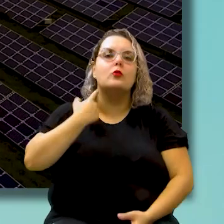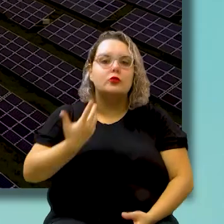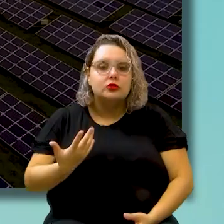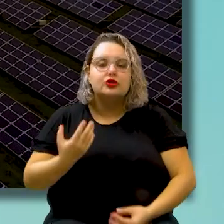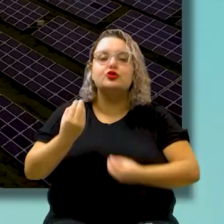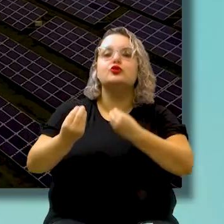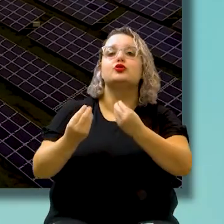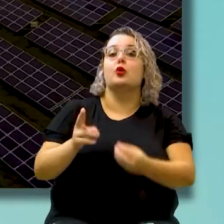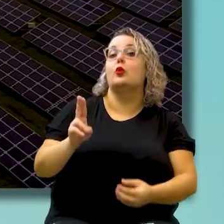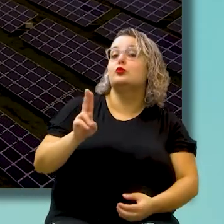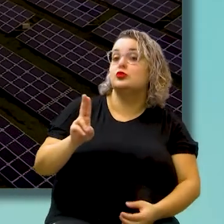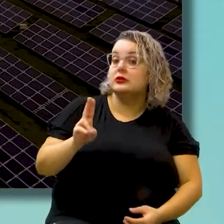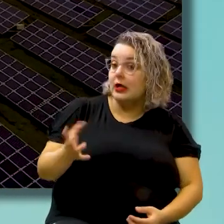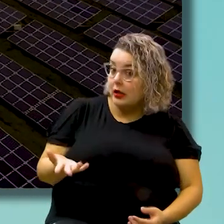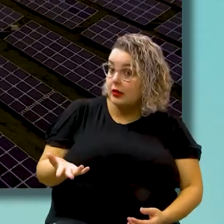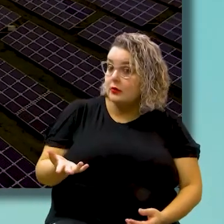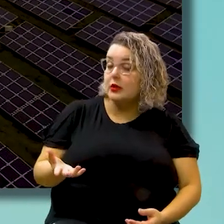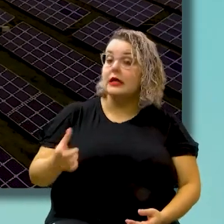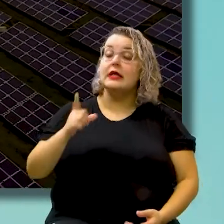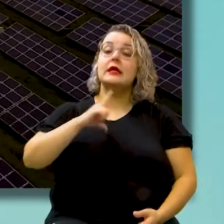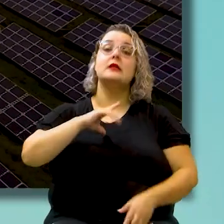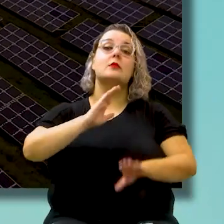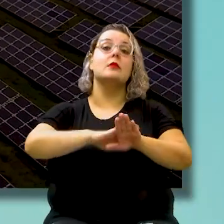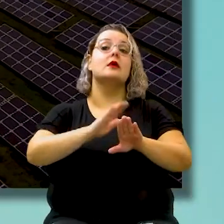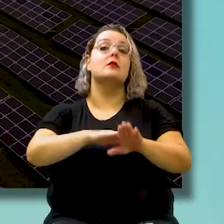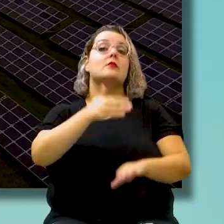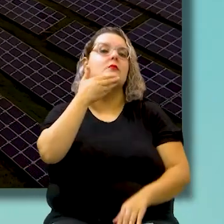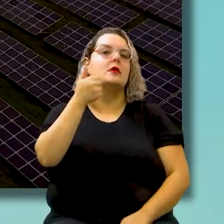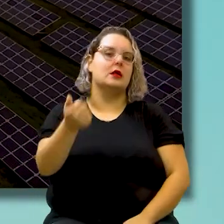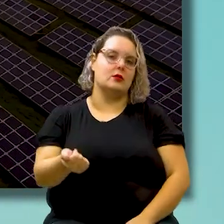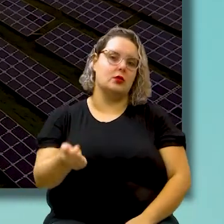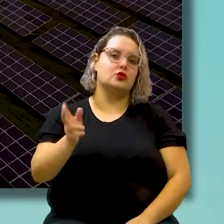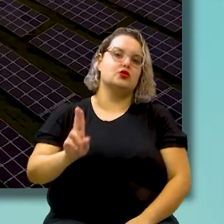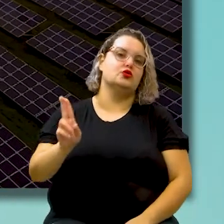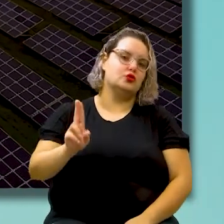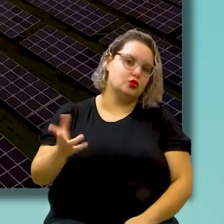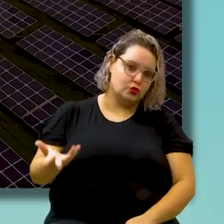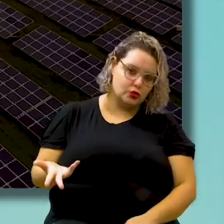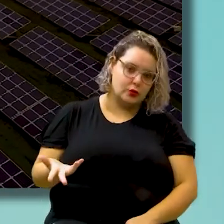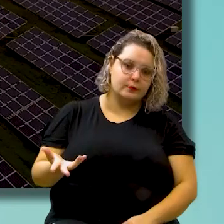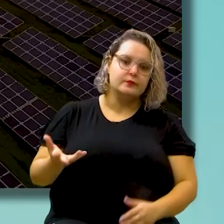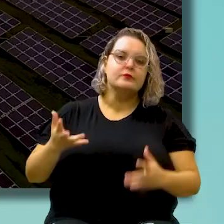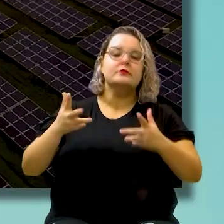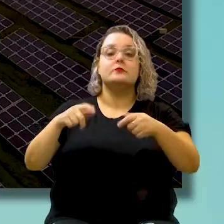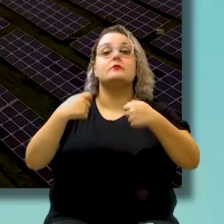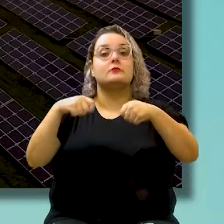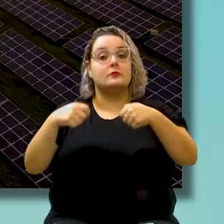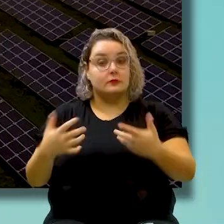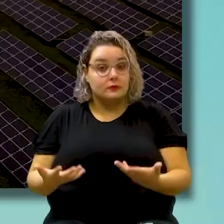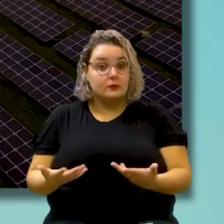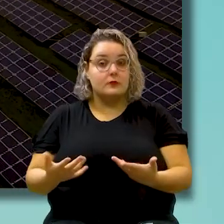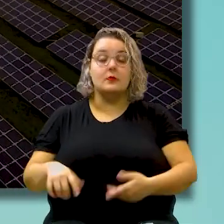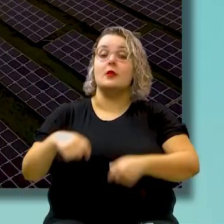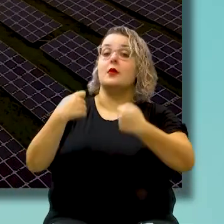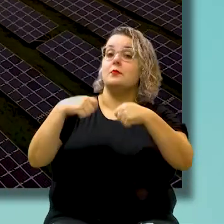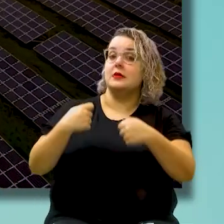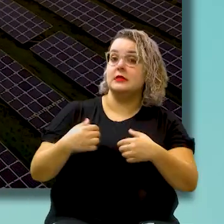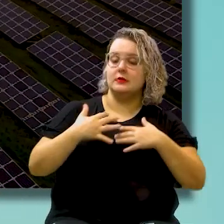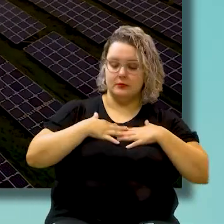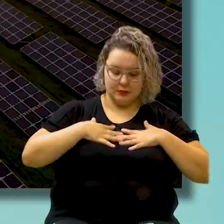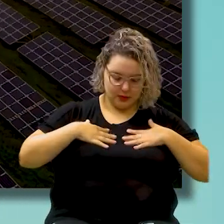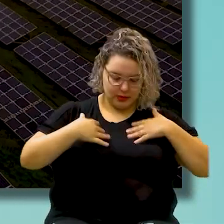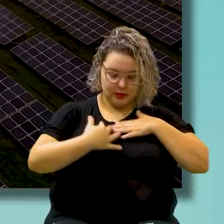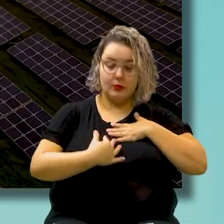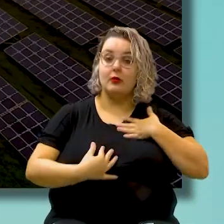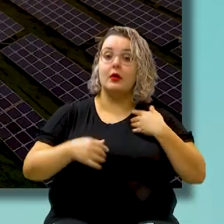como usá-los, e que nós podemos ter uma atitude melhor de uso, né, daquilo que a gente necessita. A gente necessita